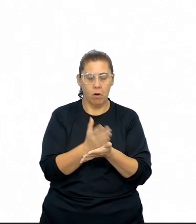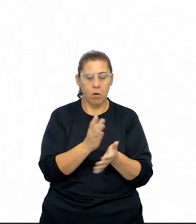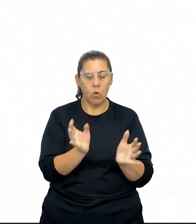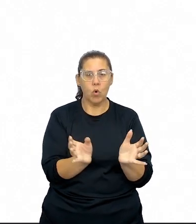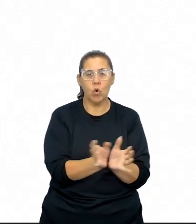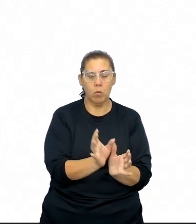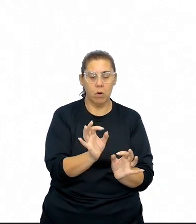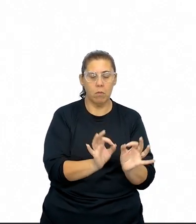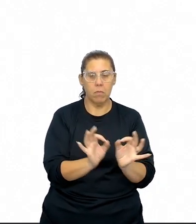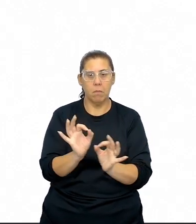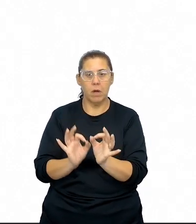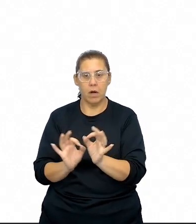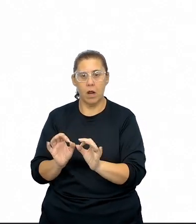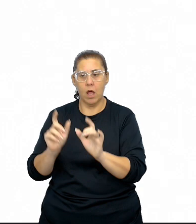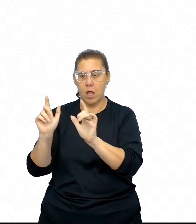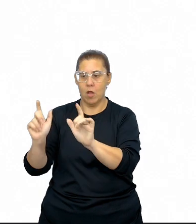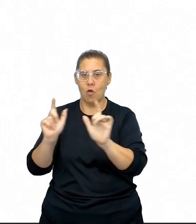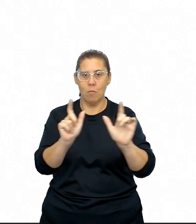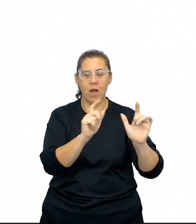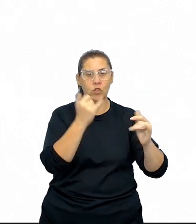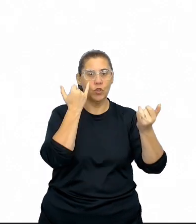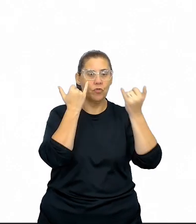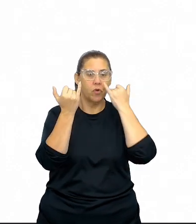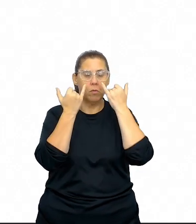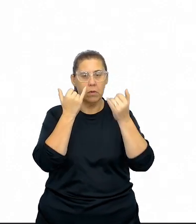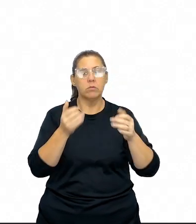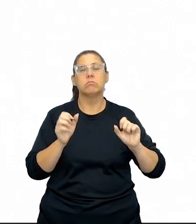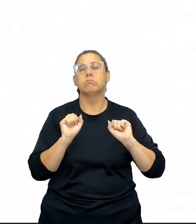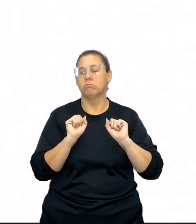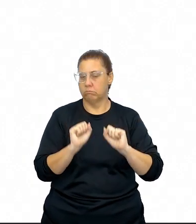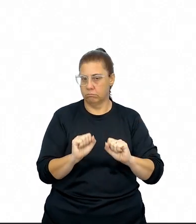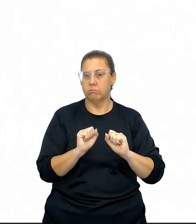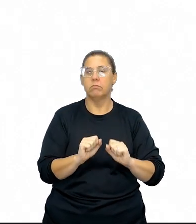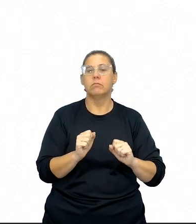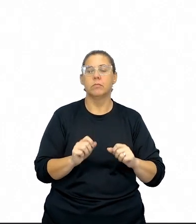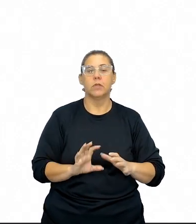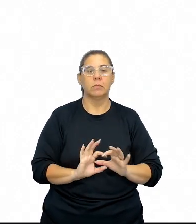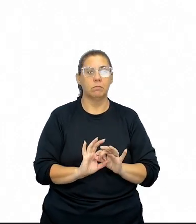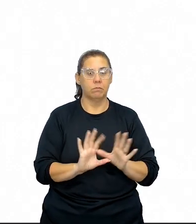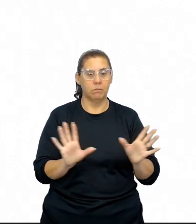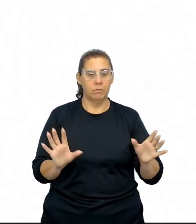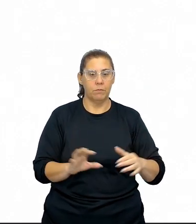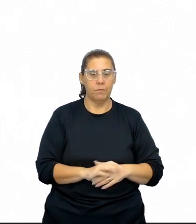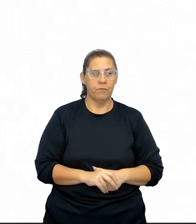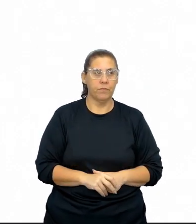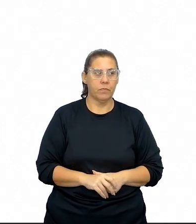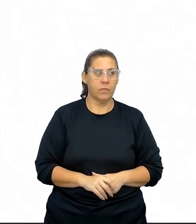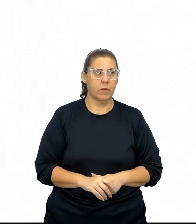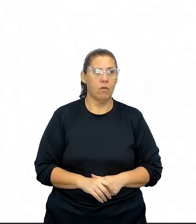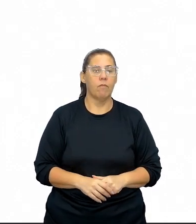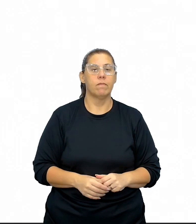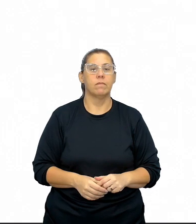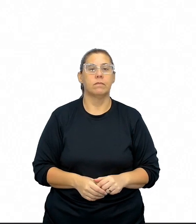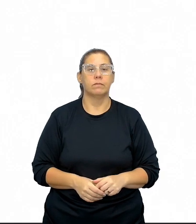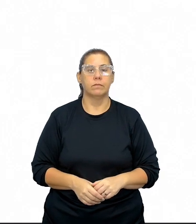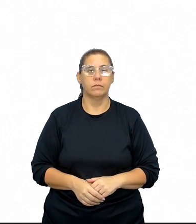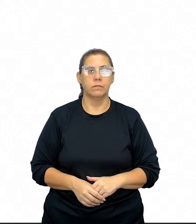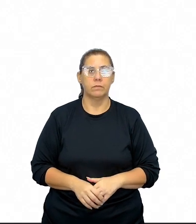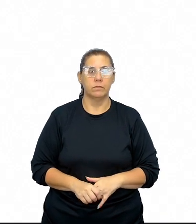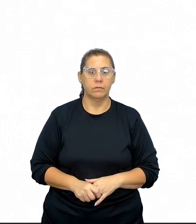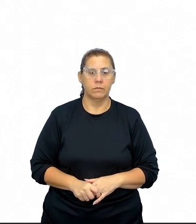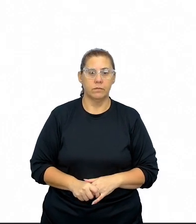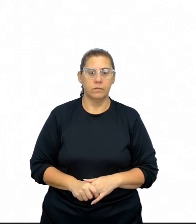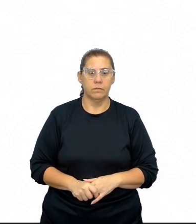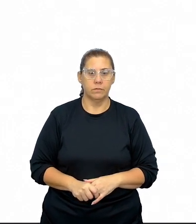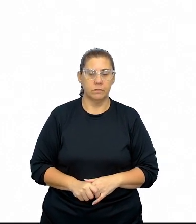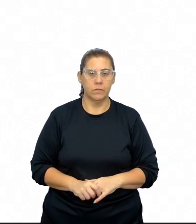e organizar as imagens e informações que permitam a sua distinção, como anatomia, morfologia, história